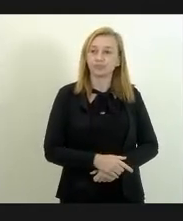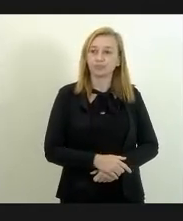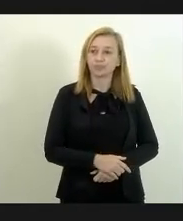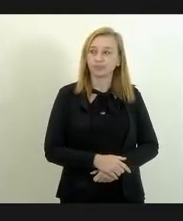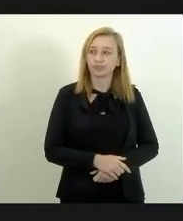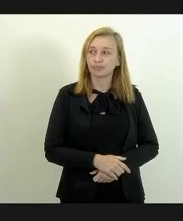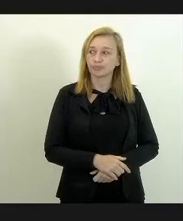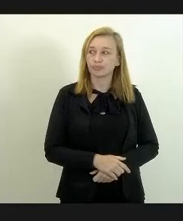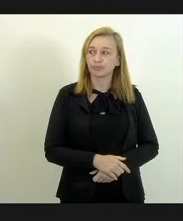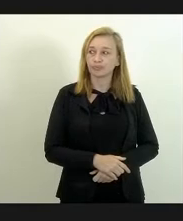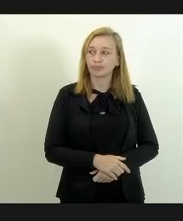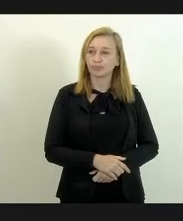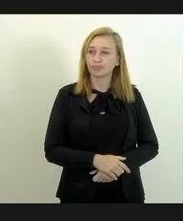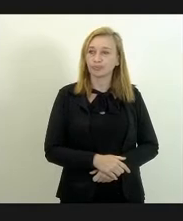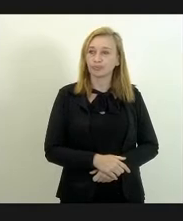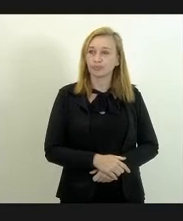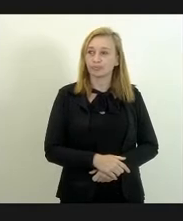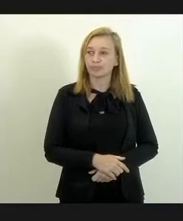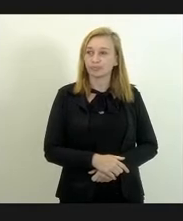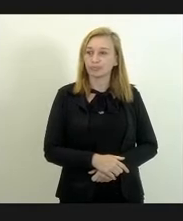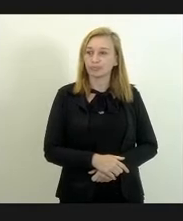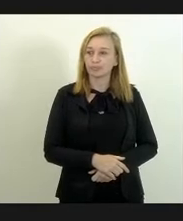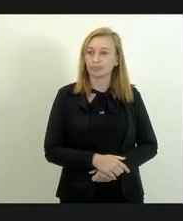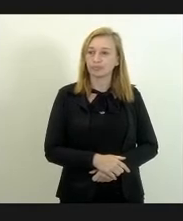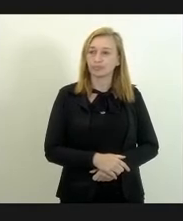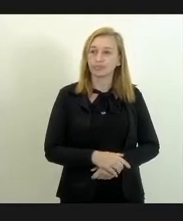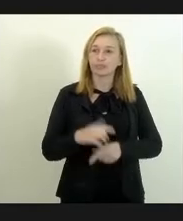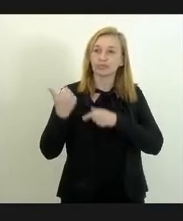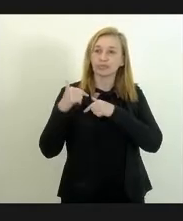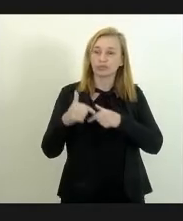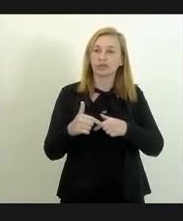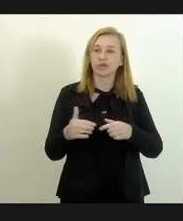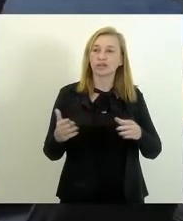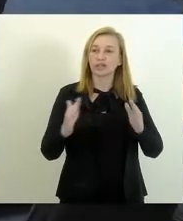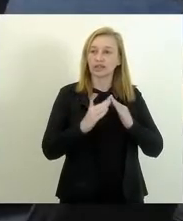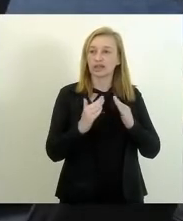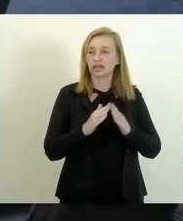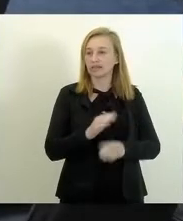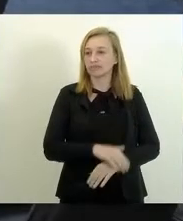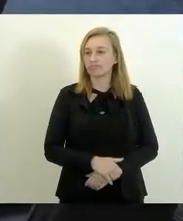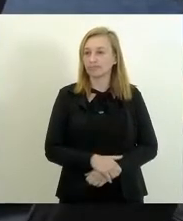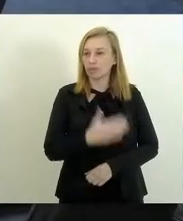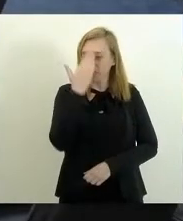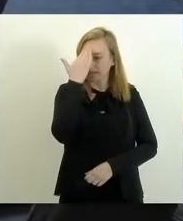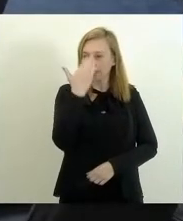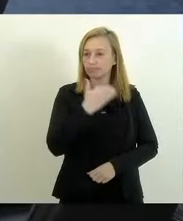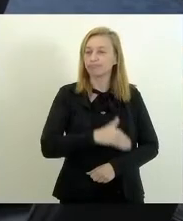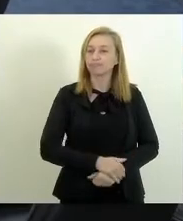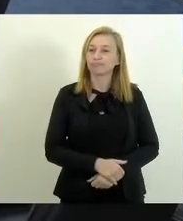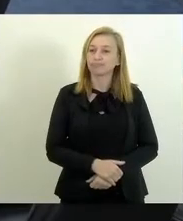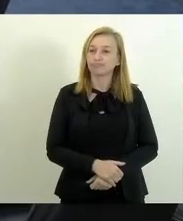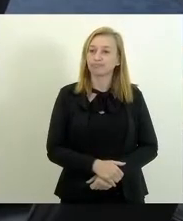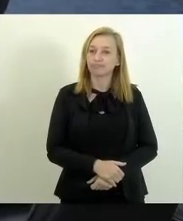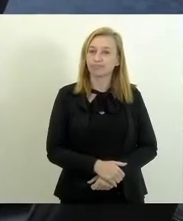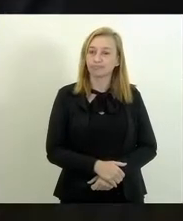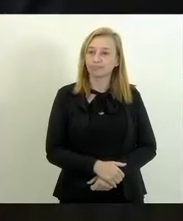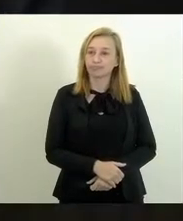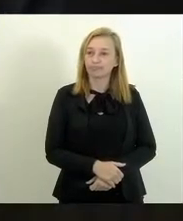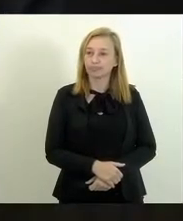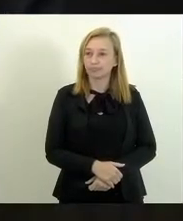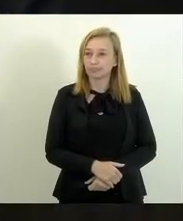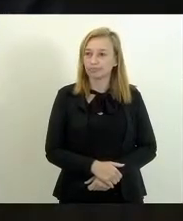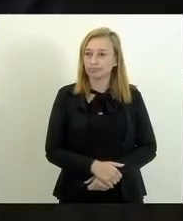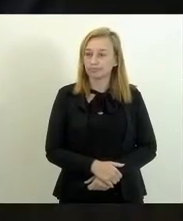um projeto de lei para ficar na história realmente dessa casa. Obrigada, presidente. Obrigado,